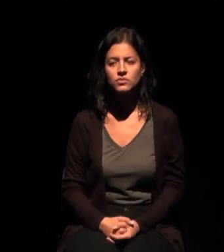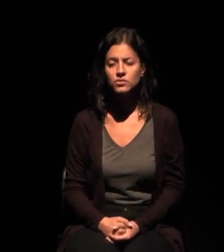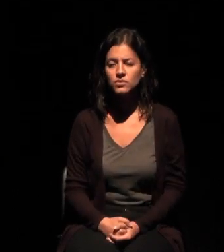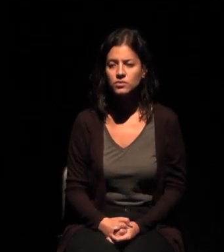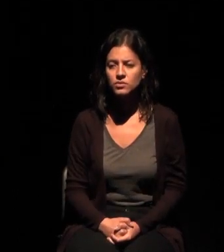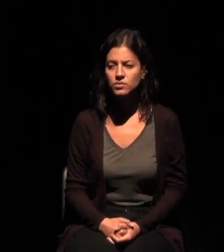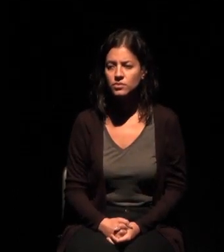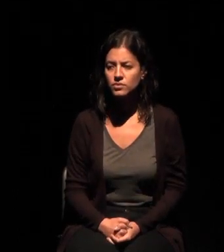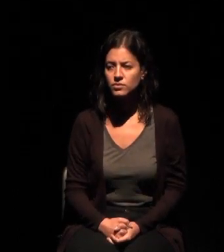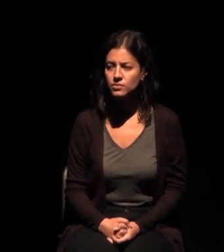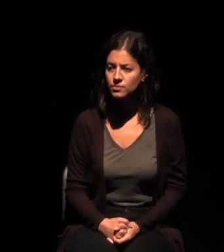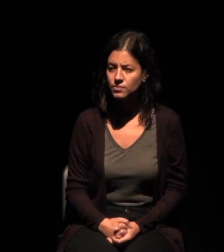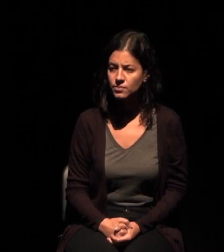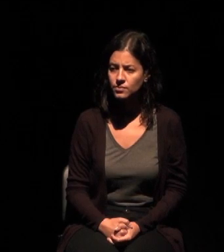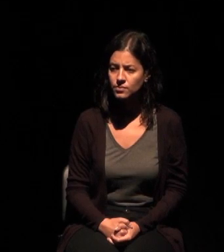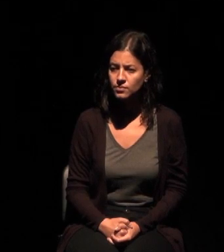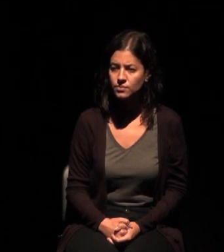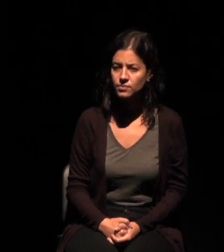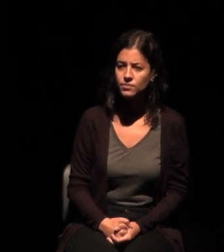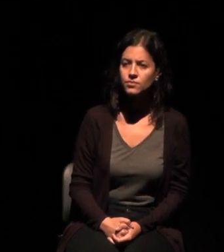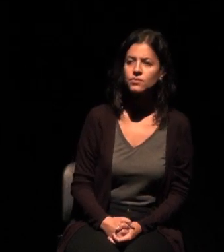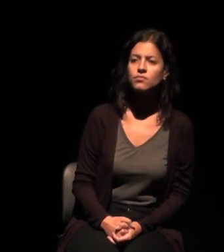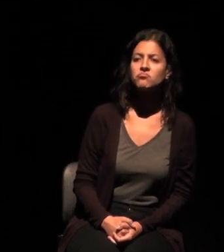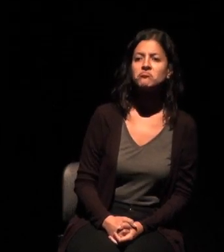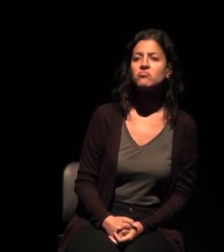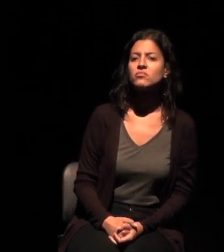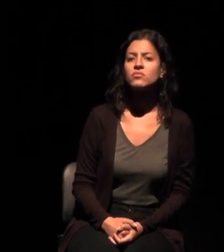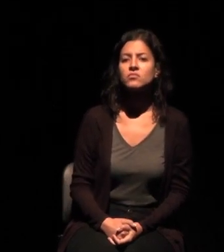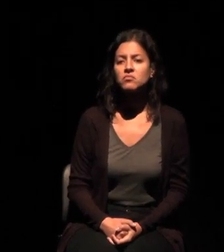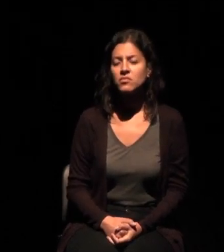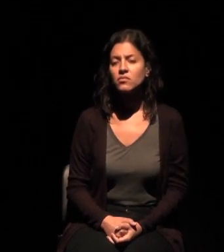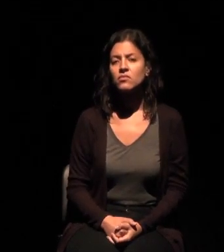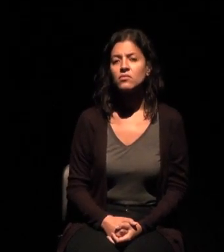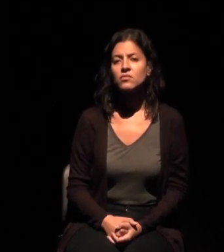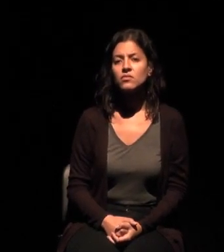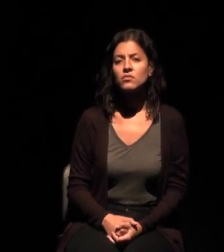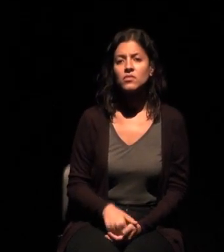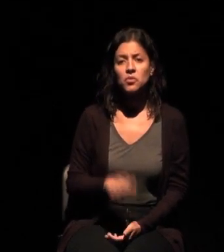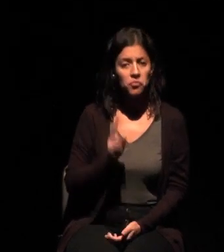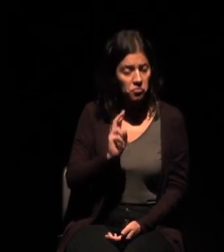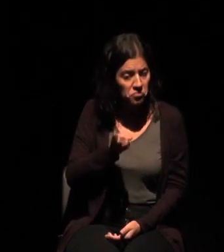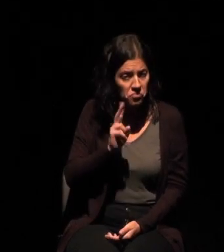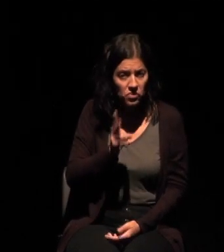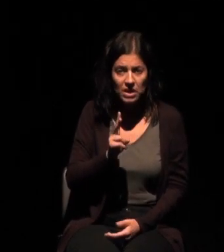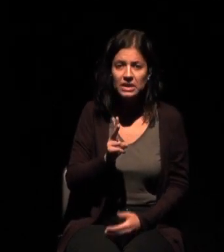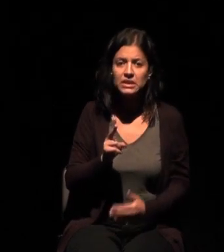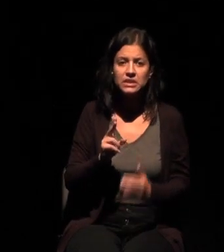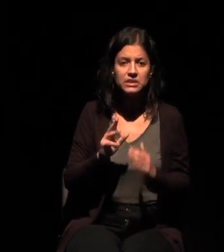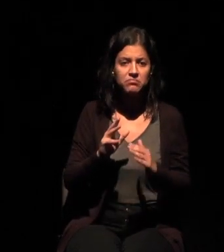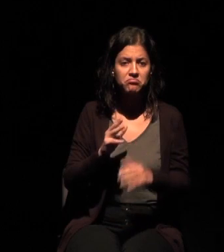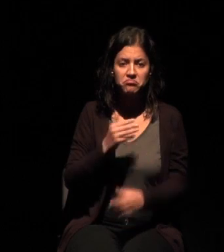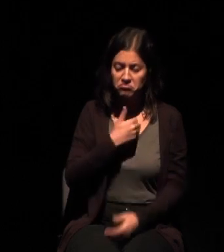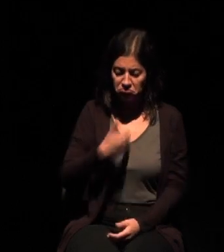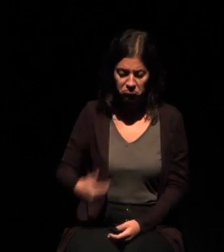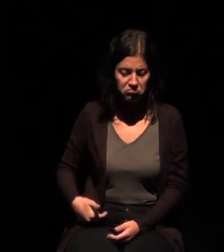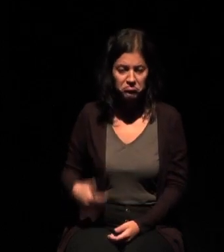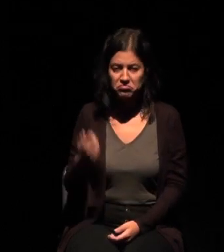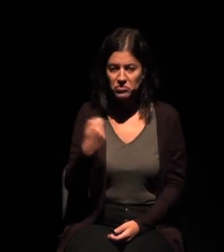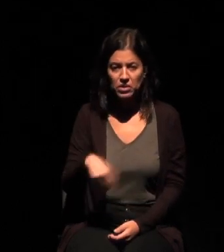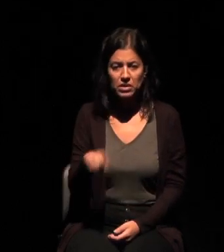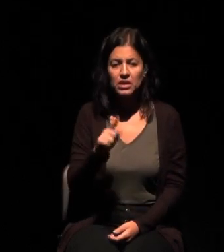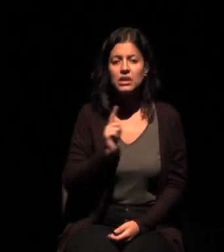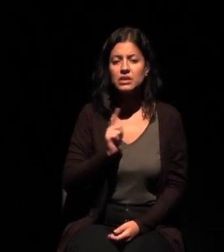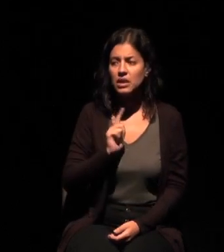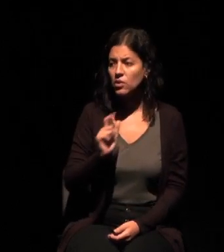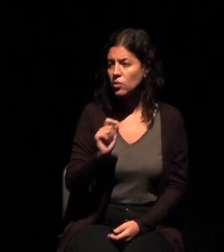vamos poder continuar atestado surto nesta nova estrutura social polariza vá é taxar o mal é nossa como